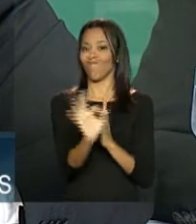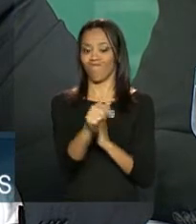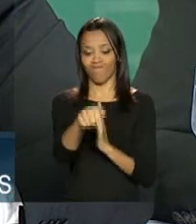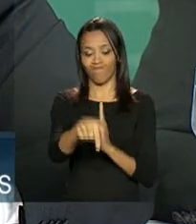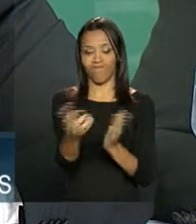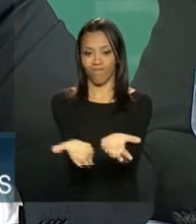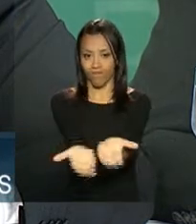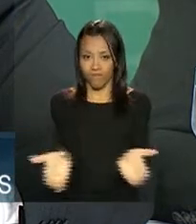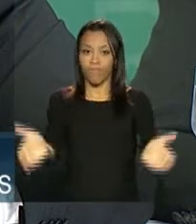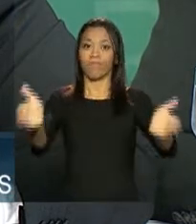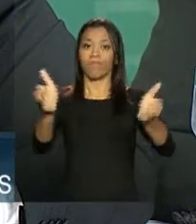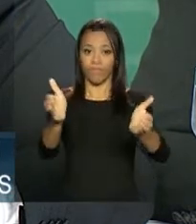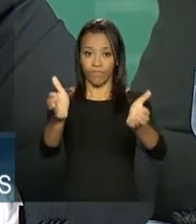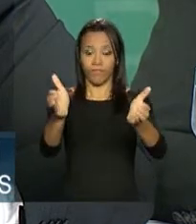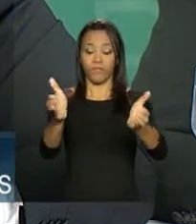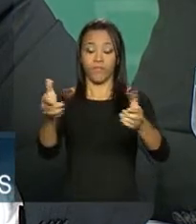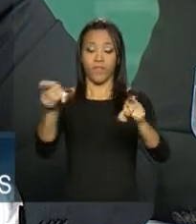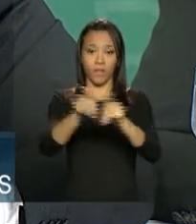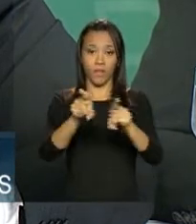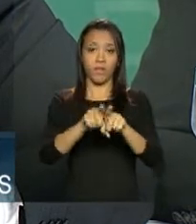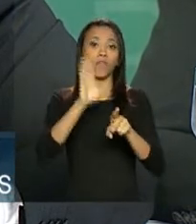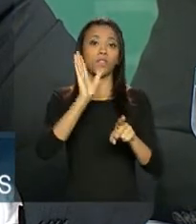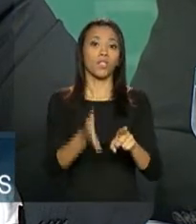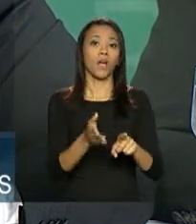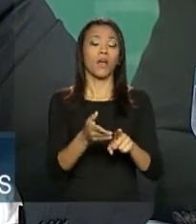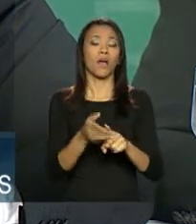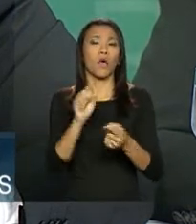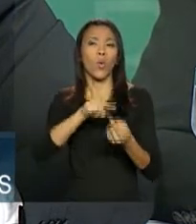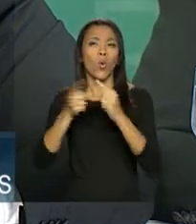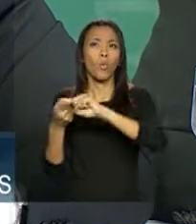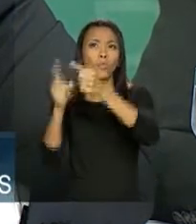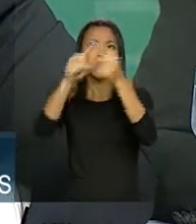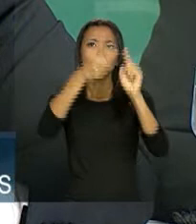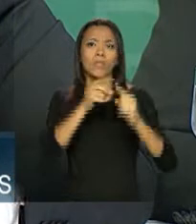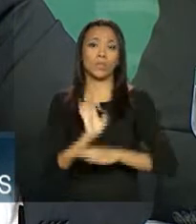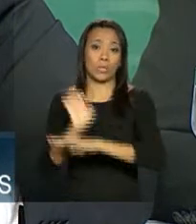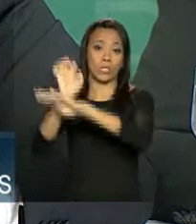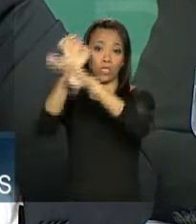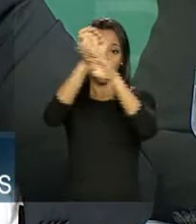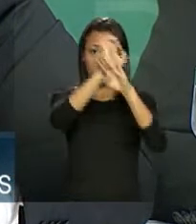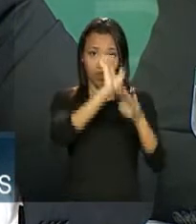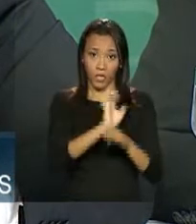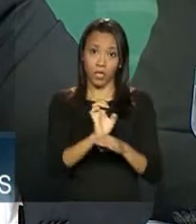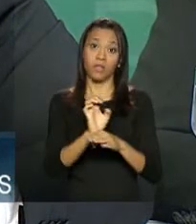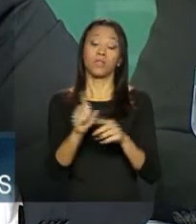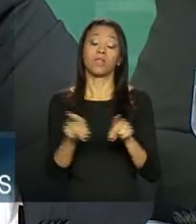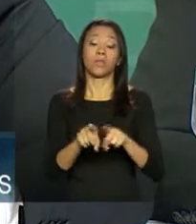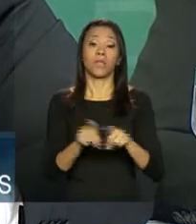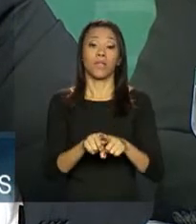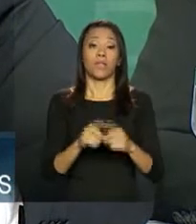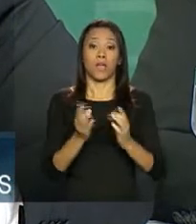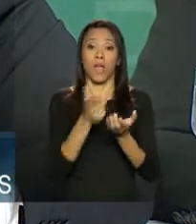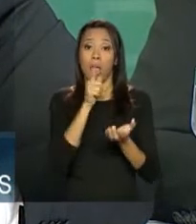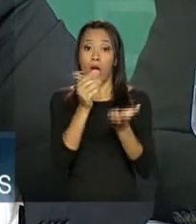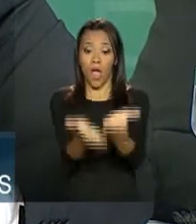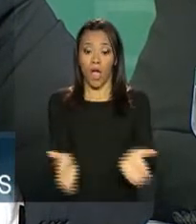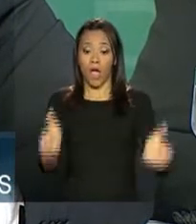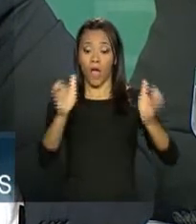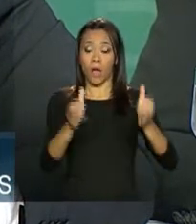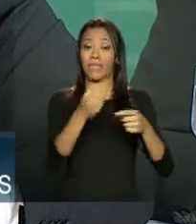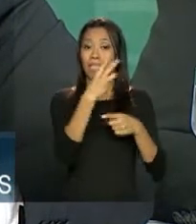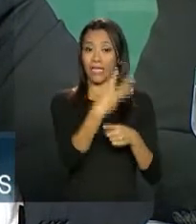ouvir também por acordo entre todos os estados o comitê de bacia tanto em Três Marias como em